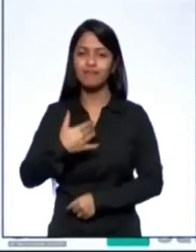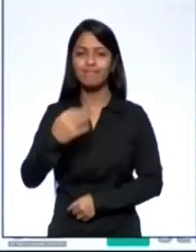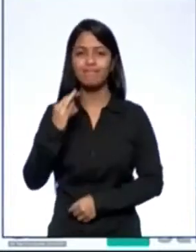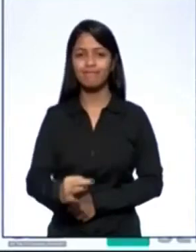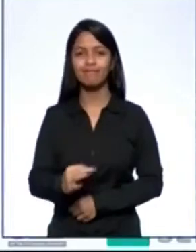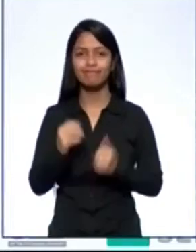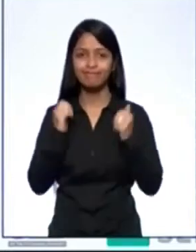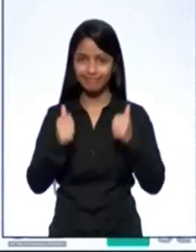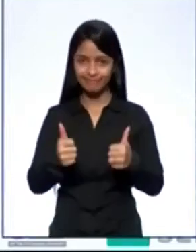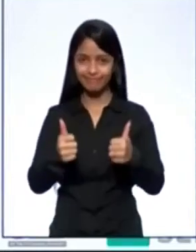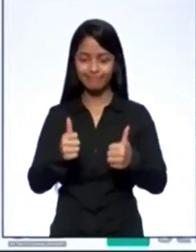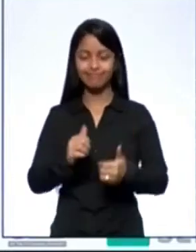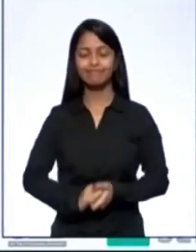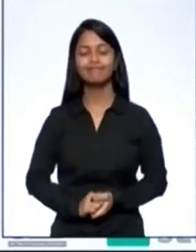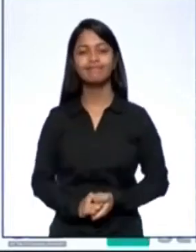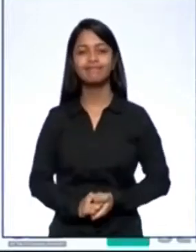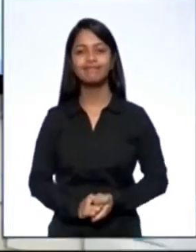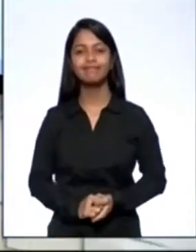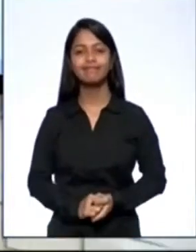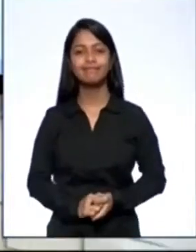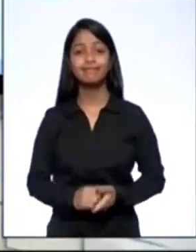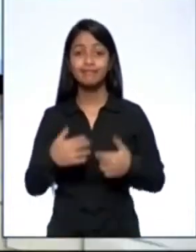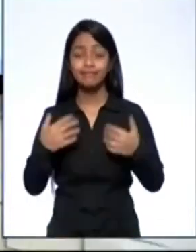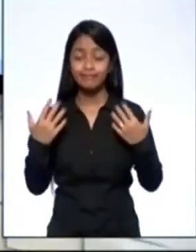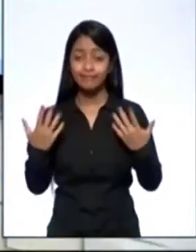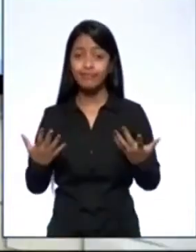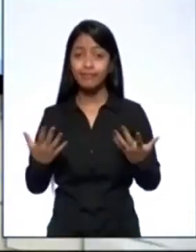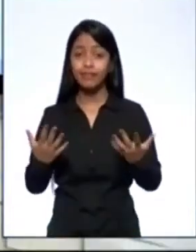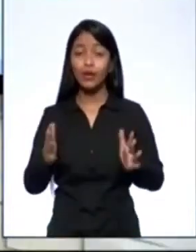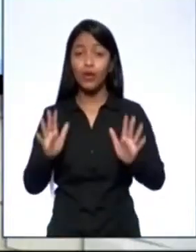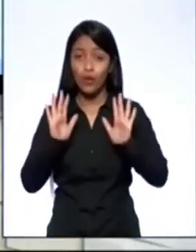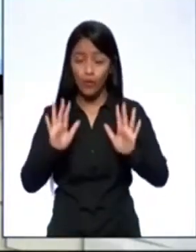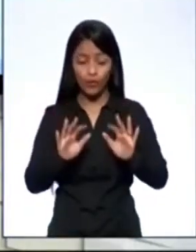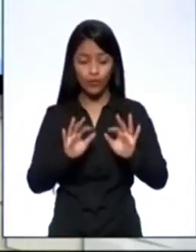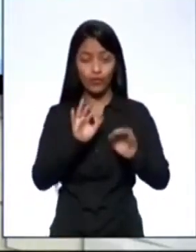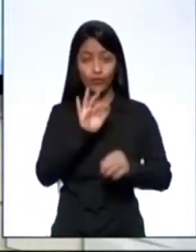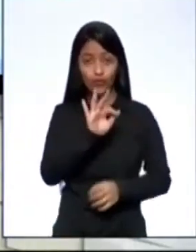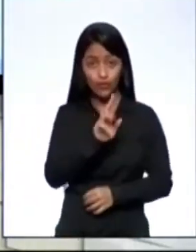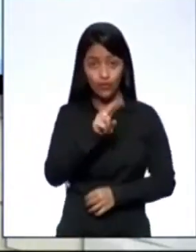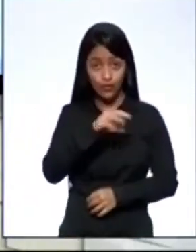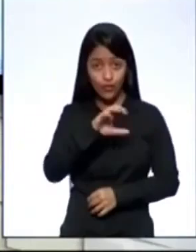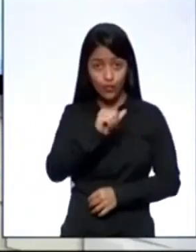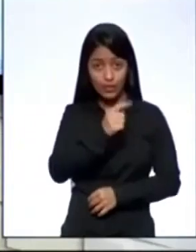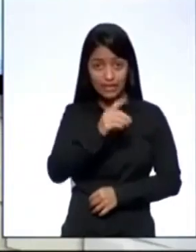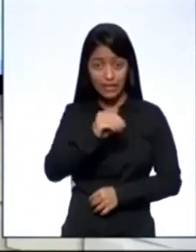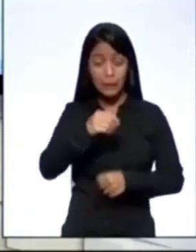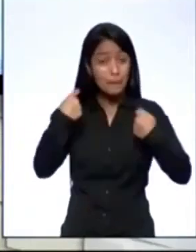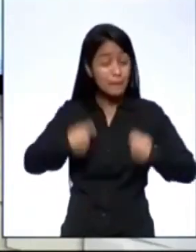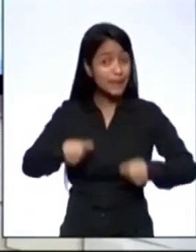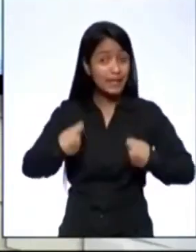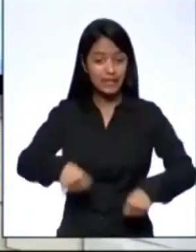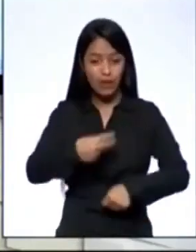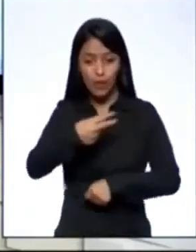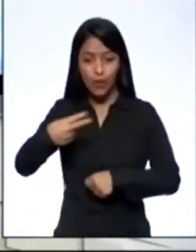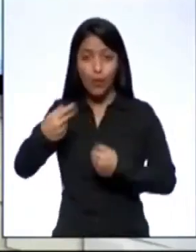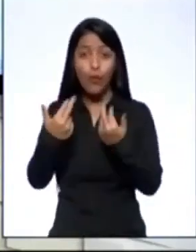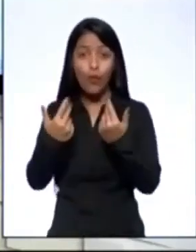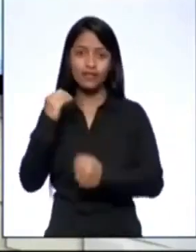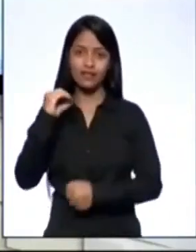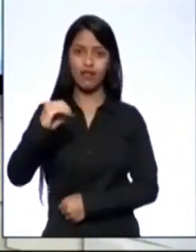Beleza então se você pega um são igual a zero